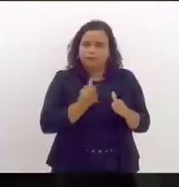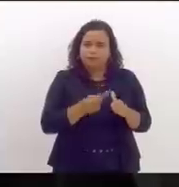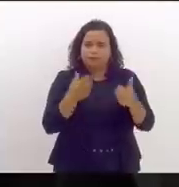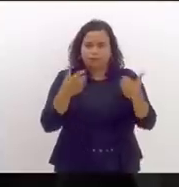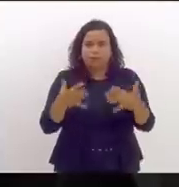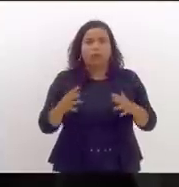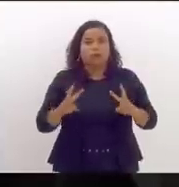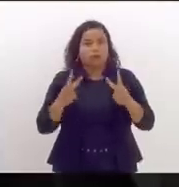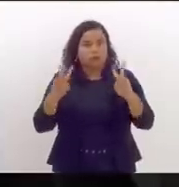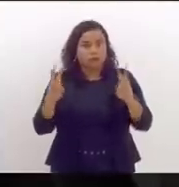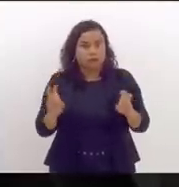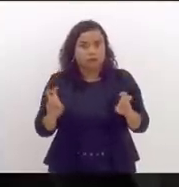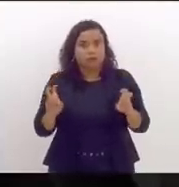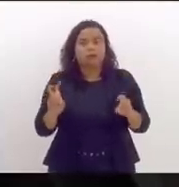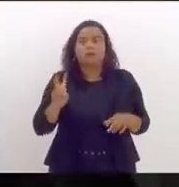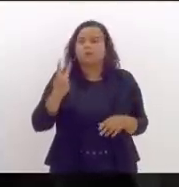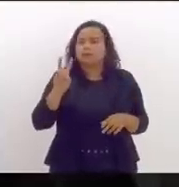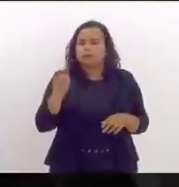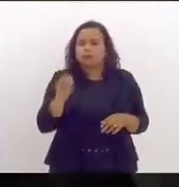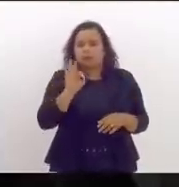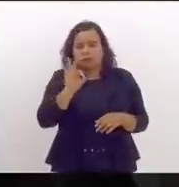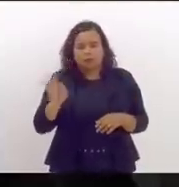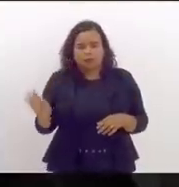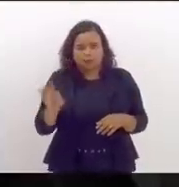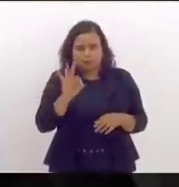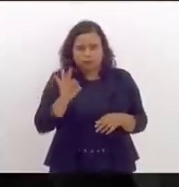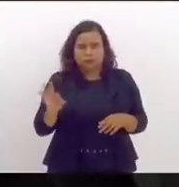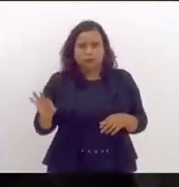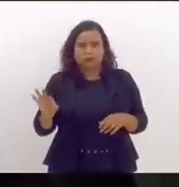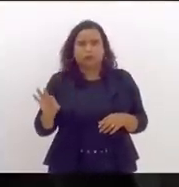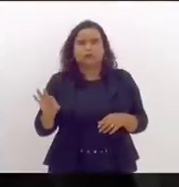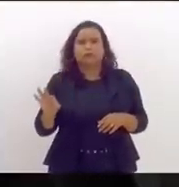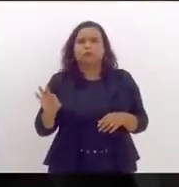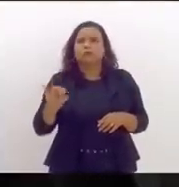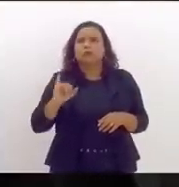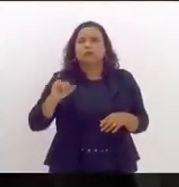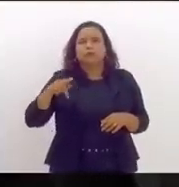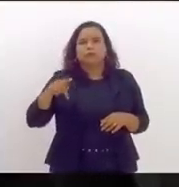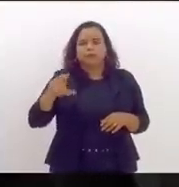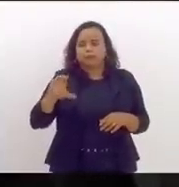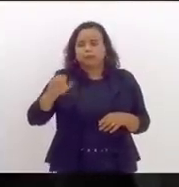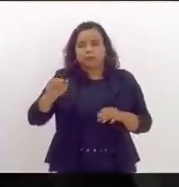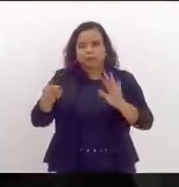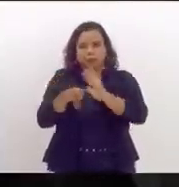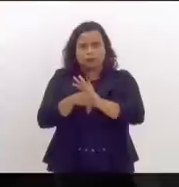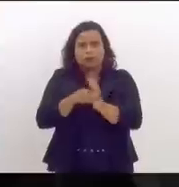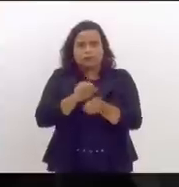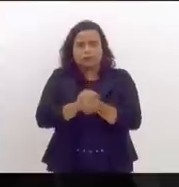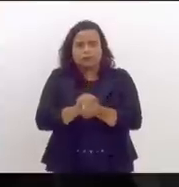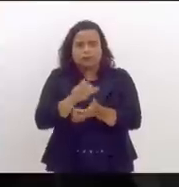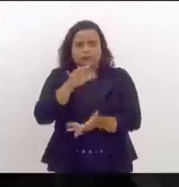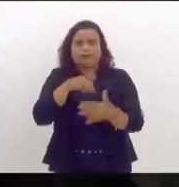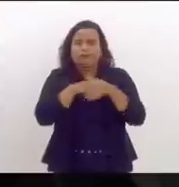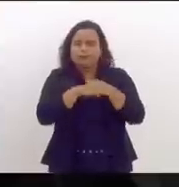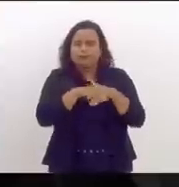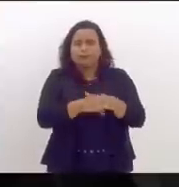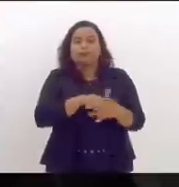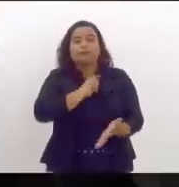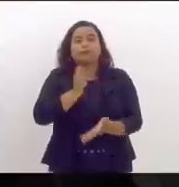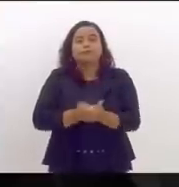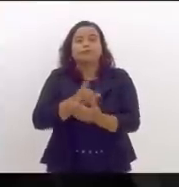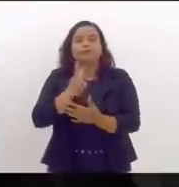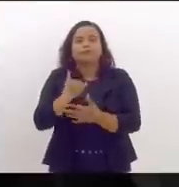referente a 50% do IPCA acumulado será